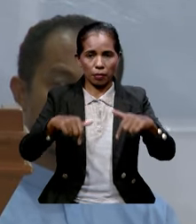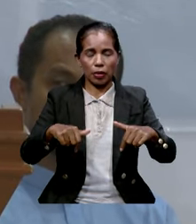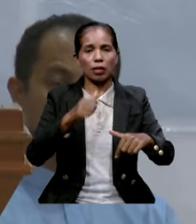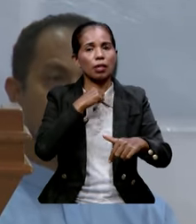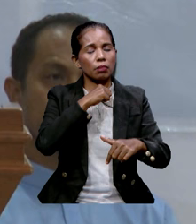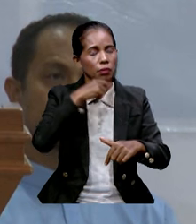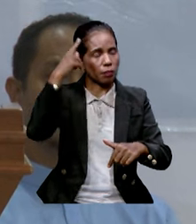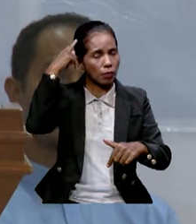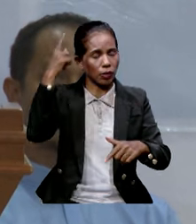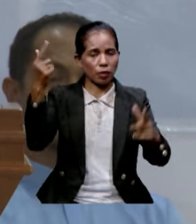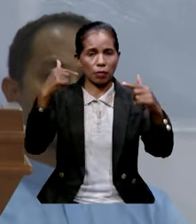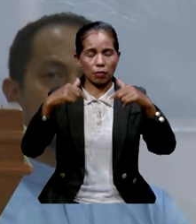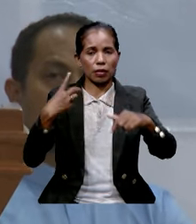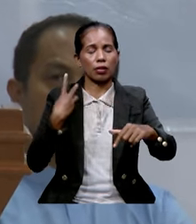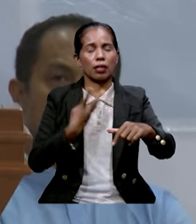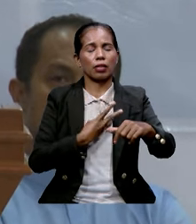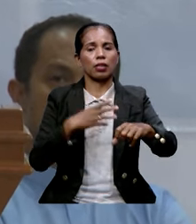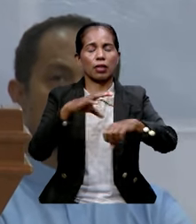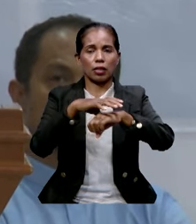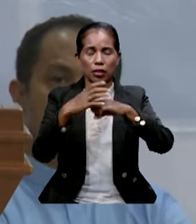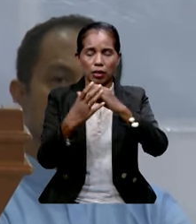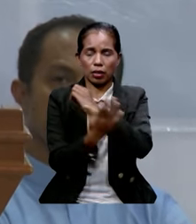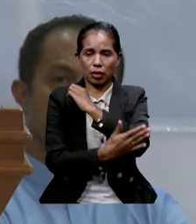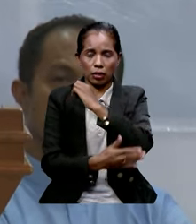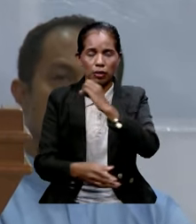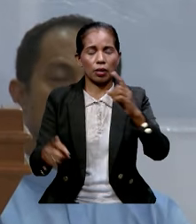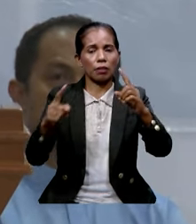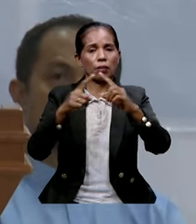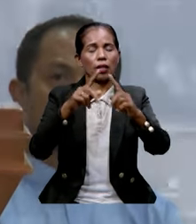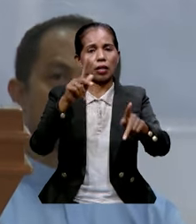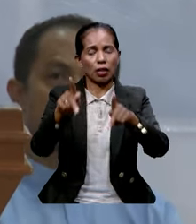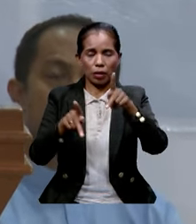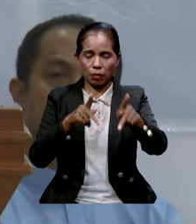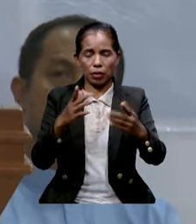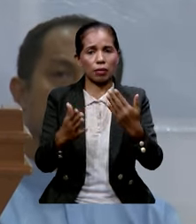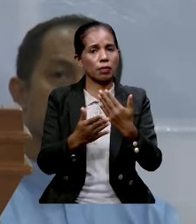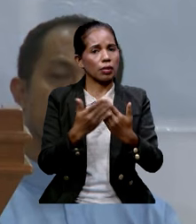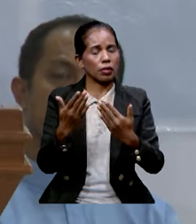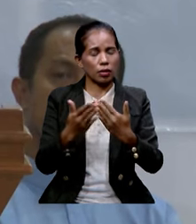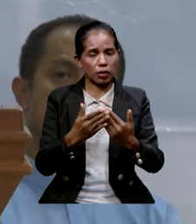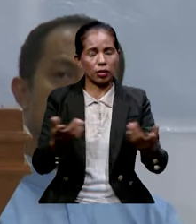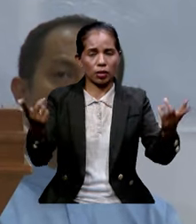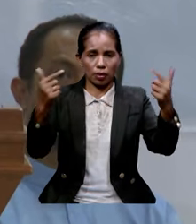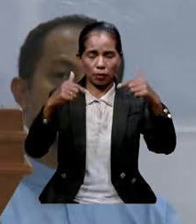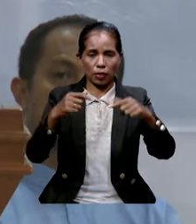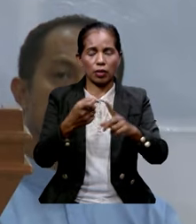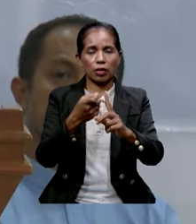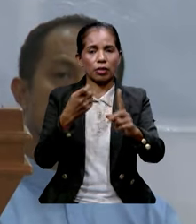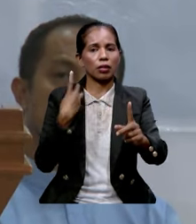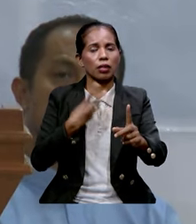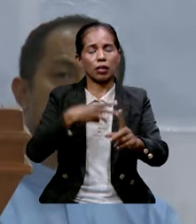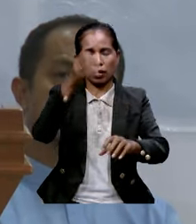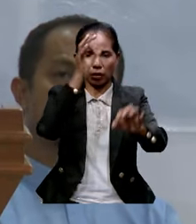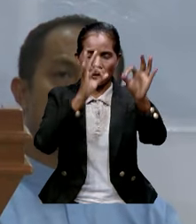nesta terra bendita, onde os povos simples vivem com a originalidade e a sua fé